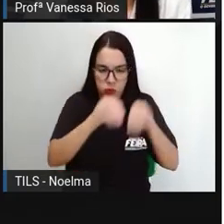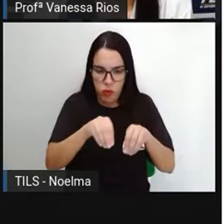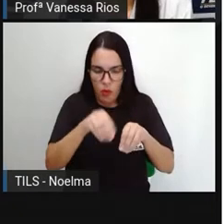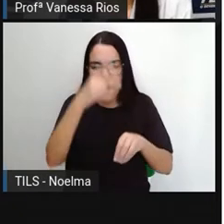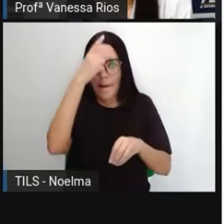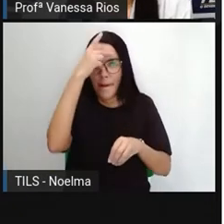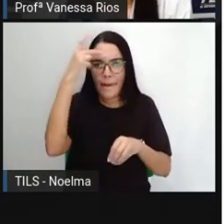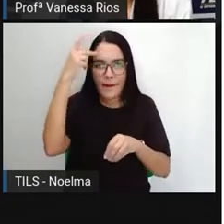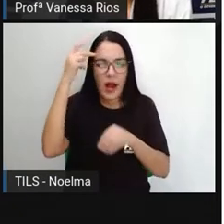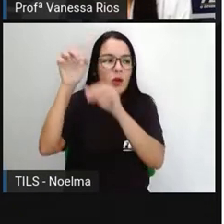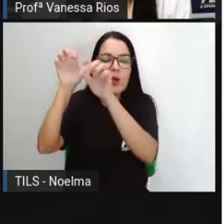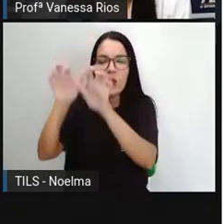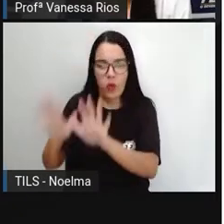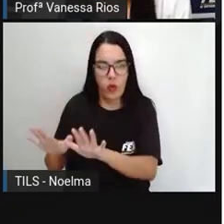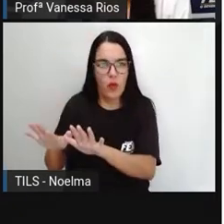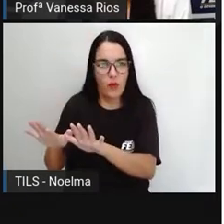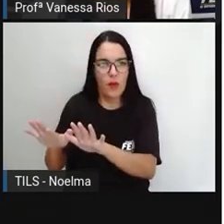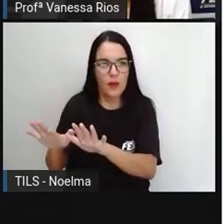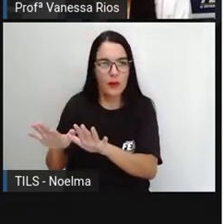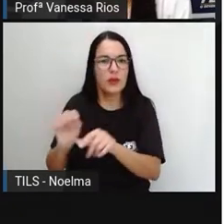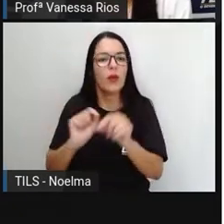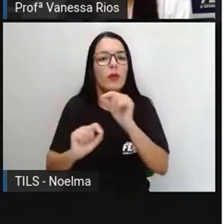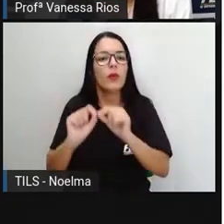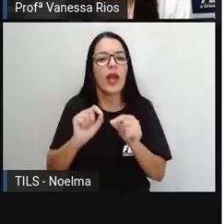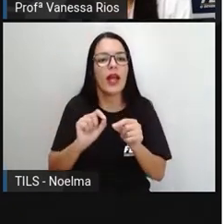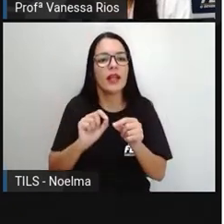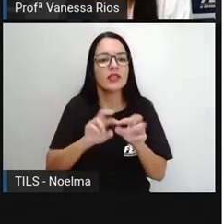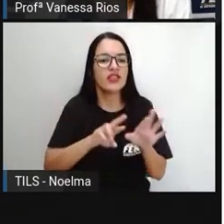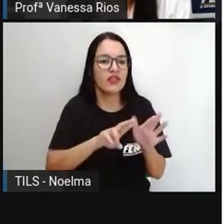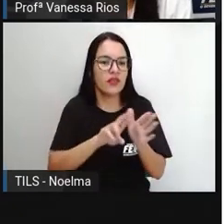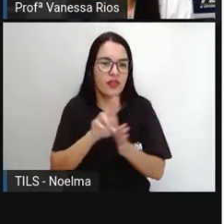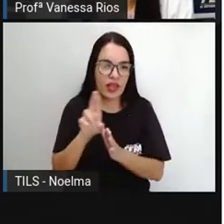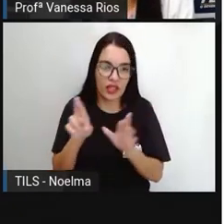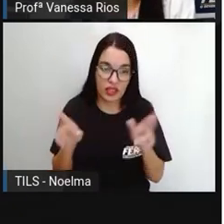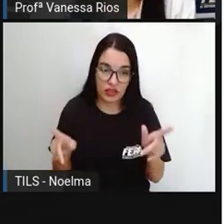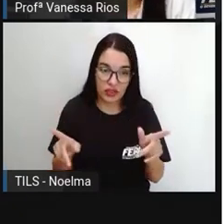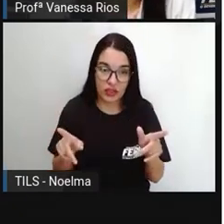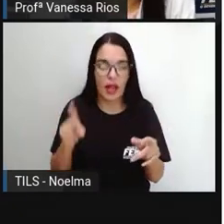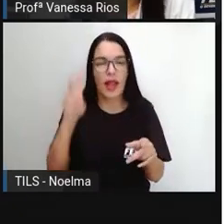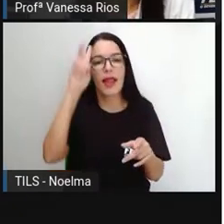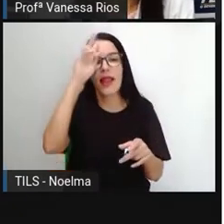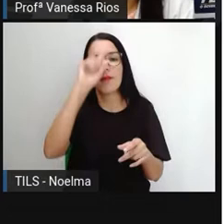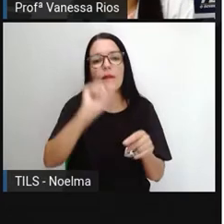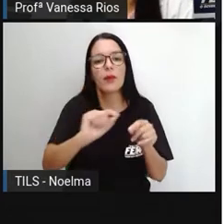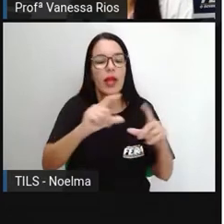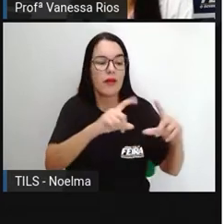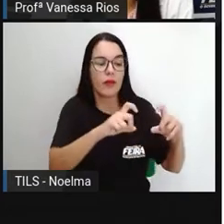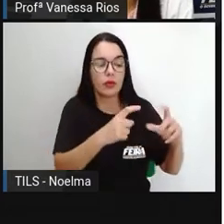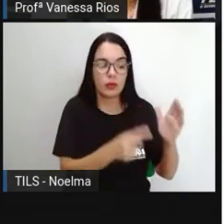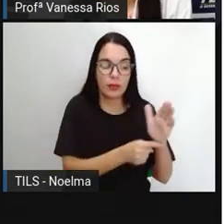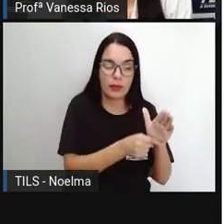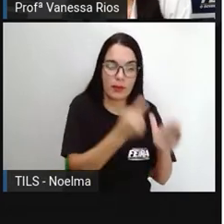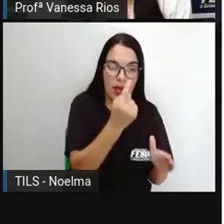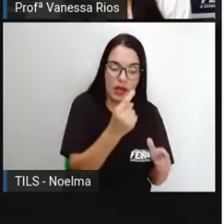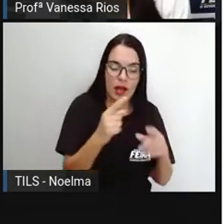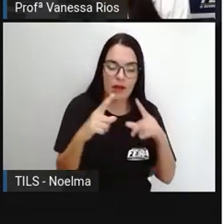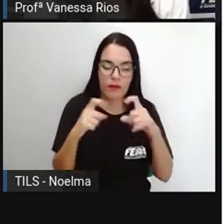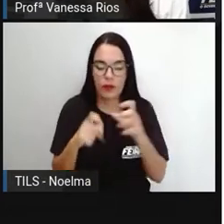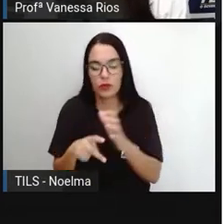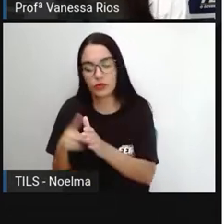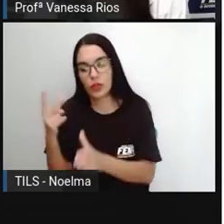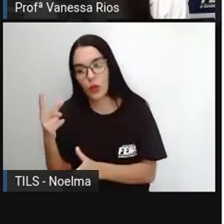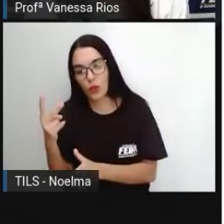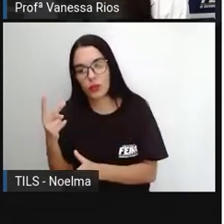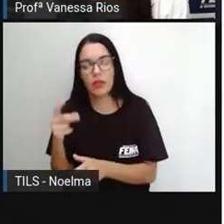vocês se recordem, né, das primeiras imagens. A Pró mostrou uma primeira imagem que retratando o homem nômade e na